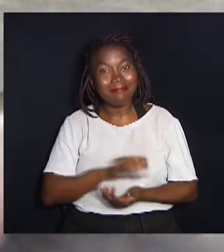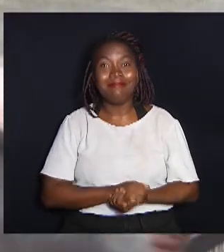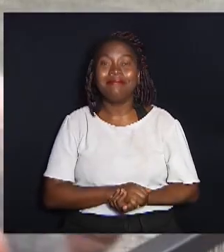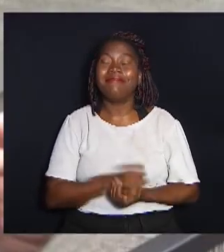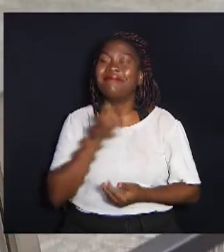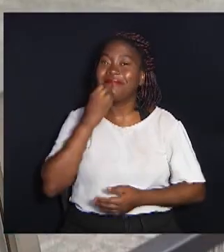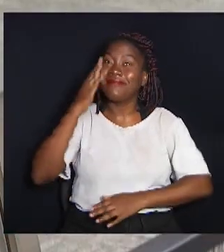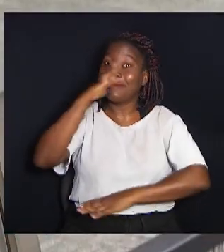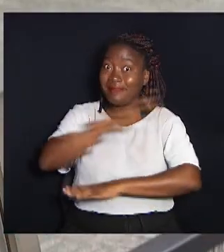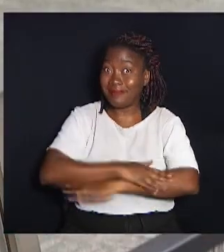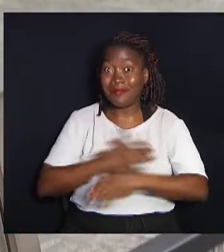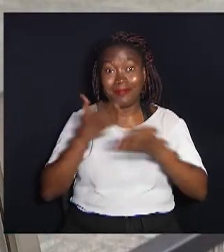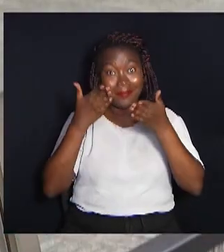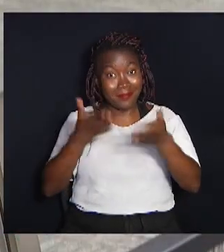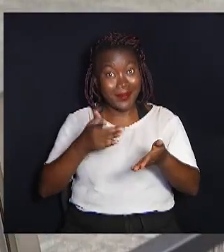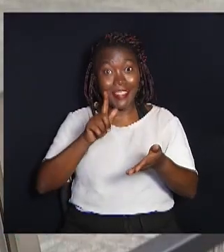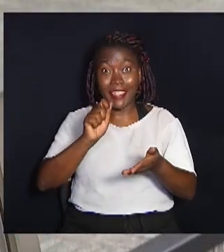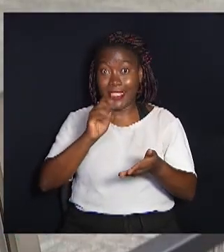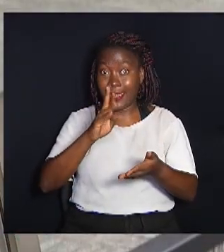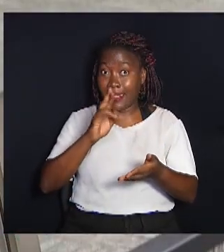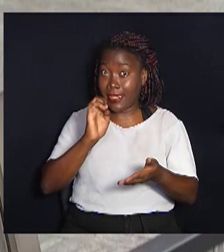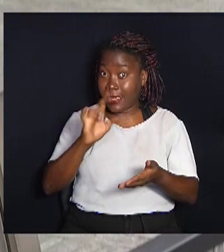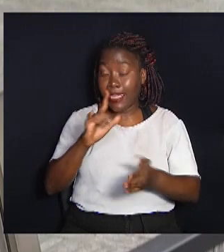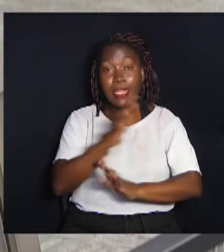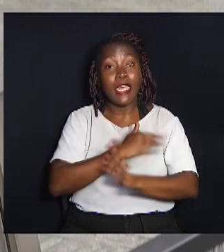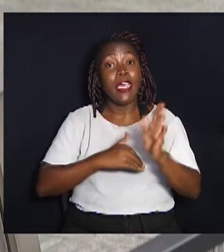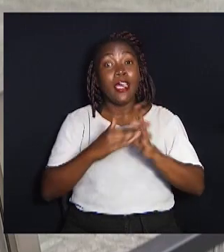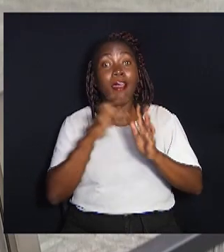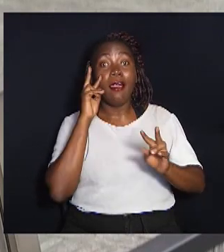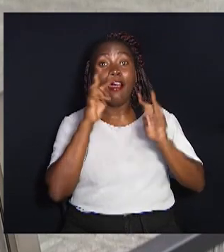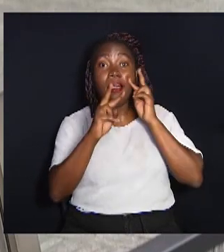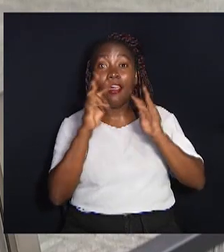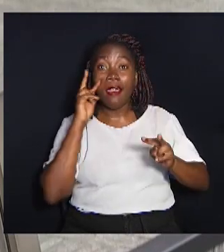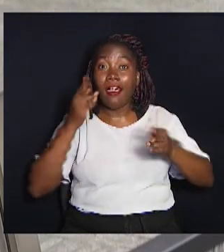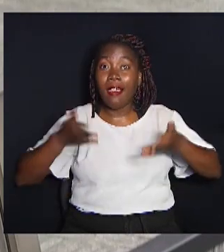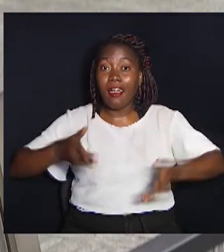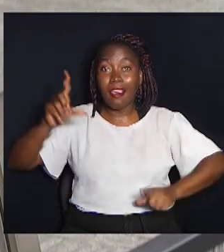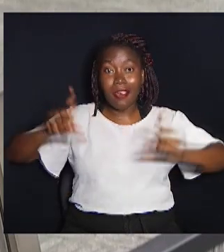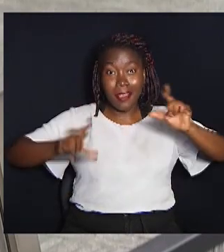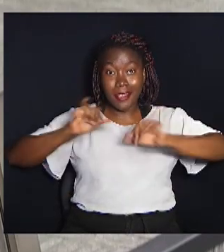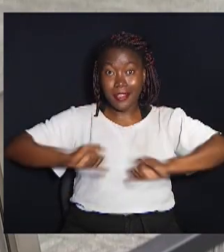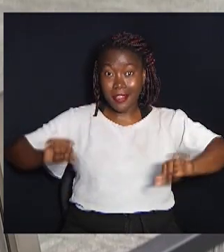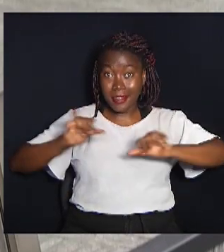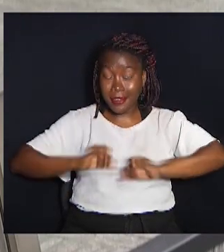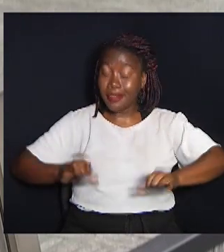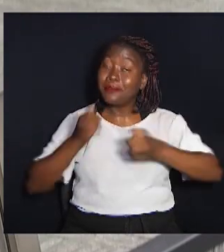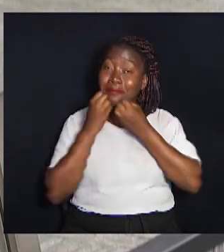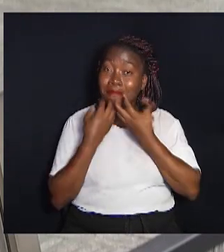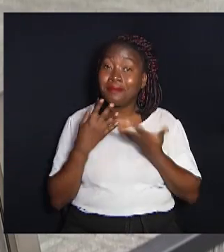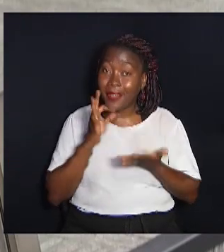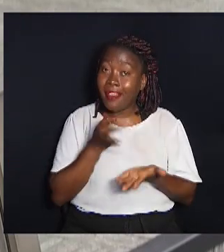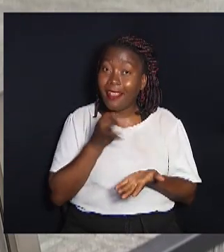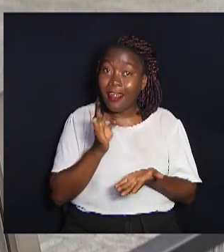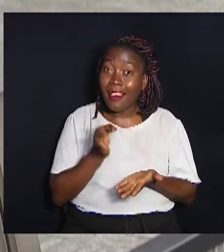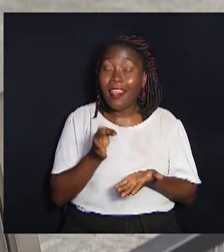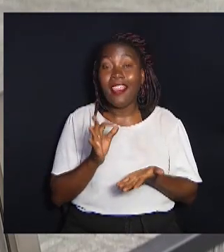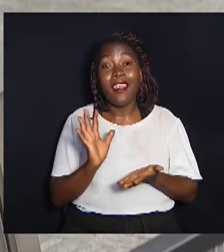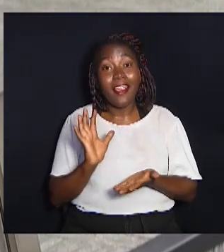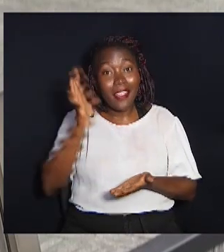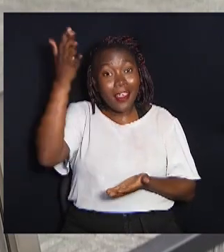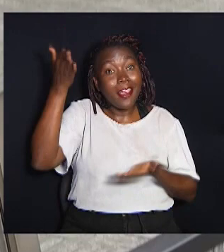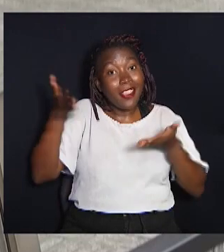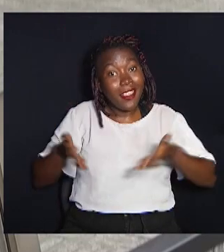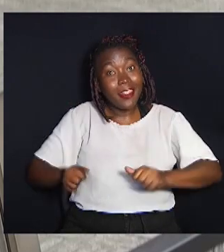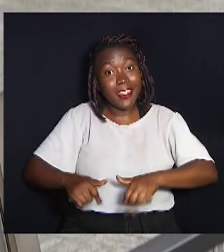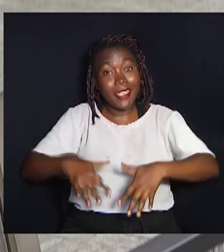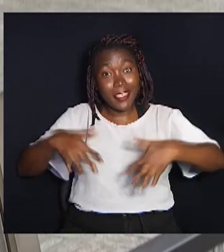Boa tarde para você, Gabriel Castro. Boa tarde para todo mundo acompanhando o Câmara Notícia. Bom, é isso mesmo. Foi realizada aqui no plenário da